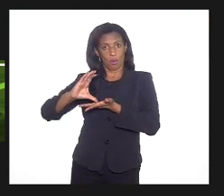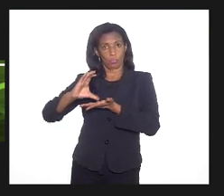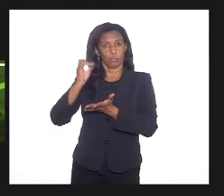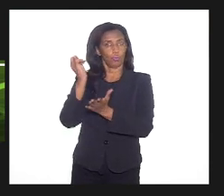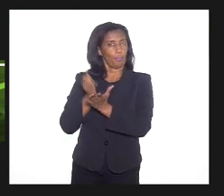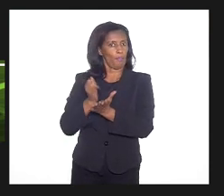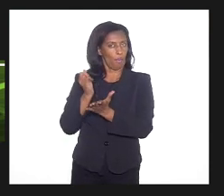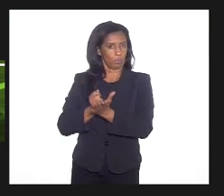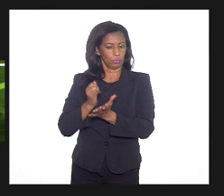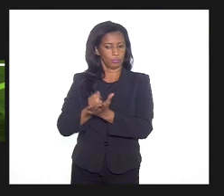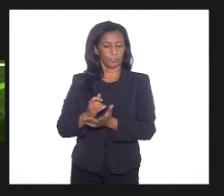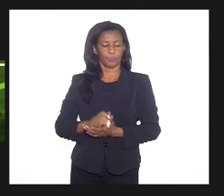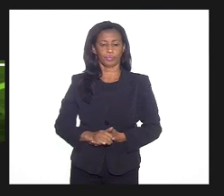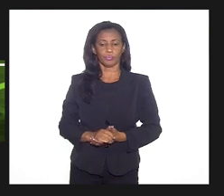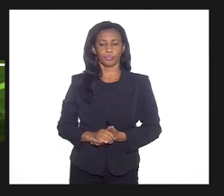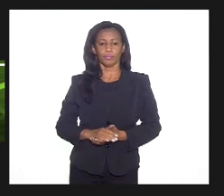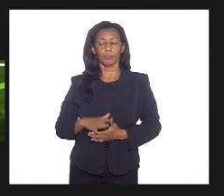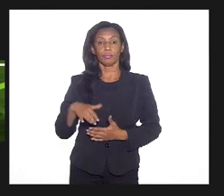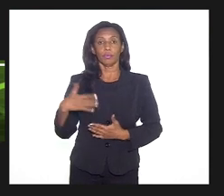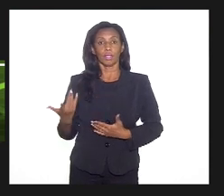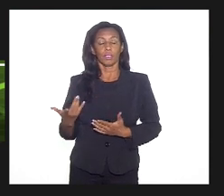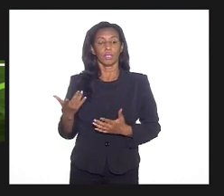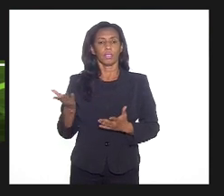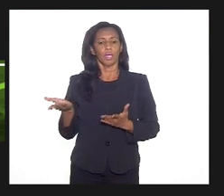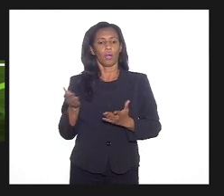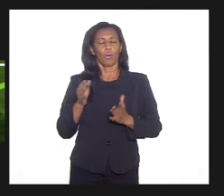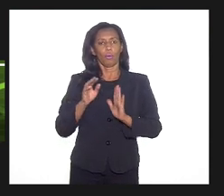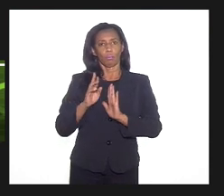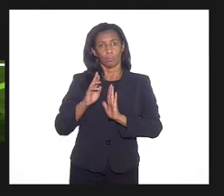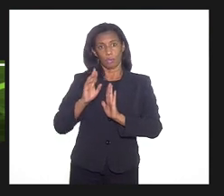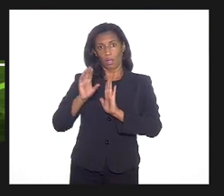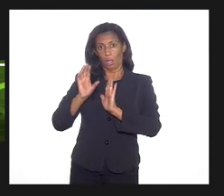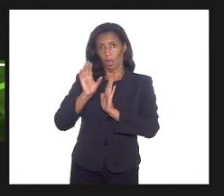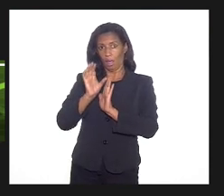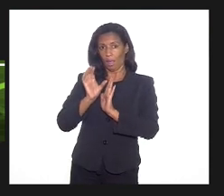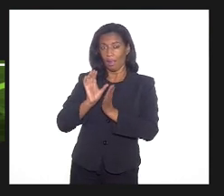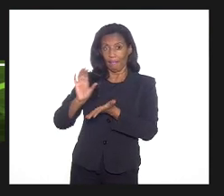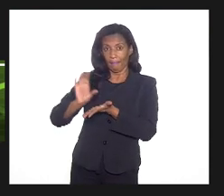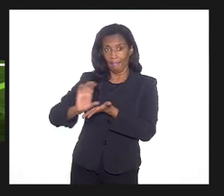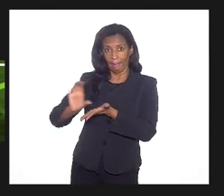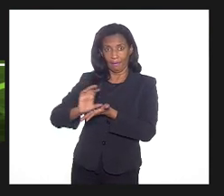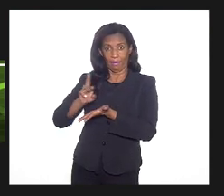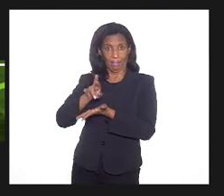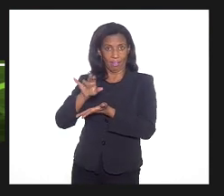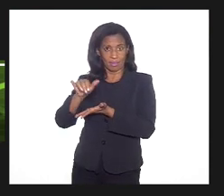impostos. Então, o comportamento da receita, ele